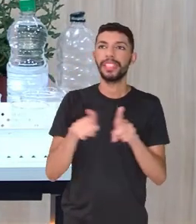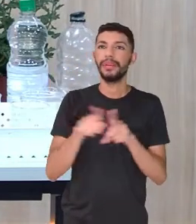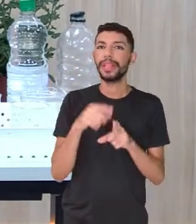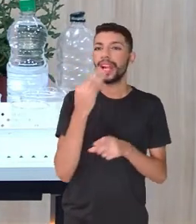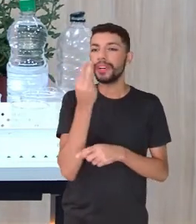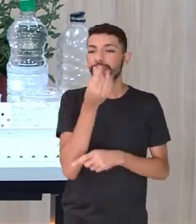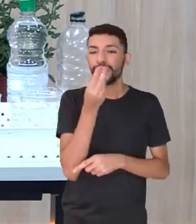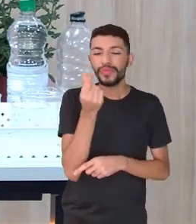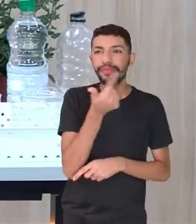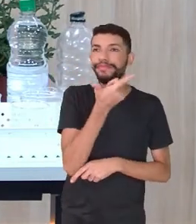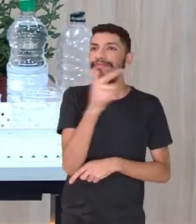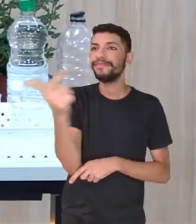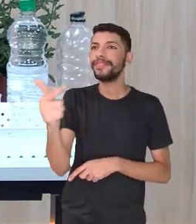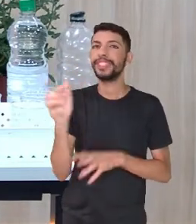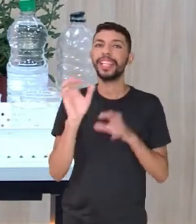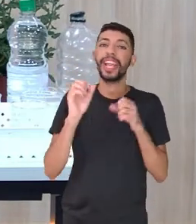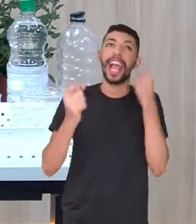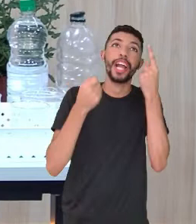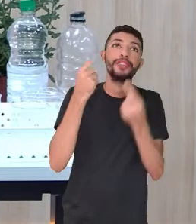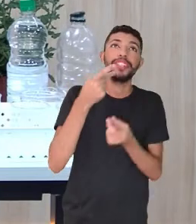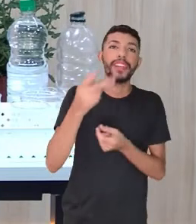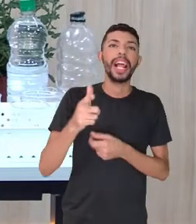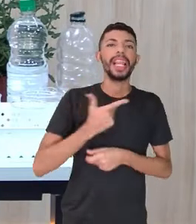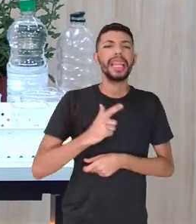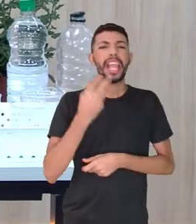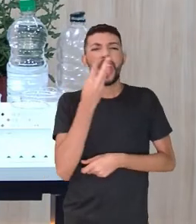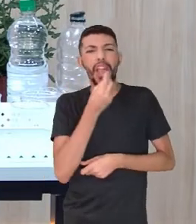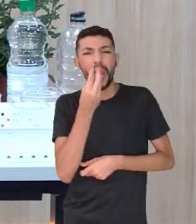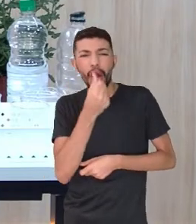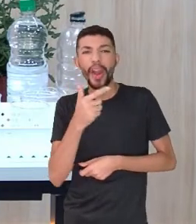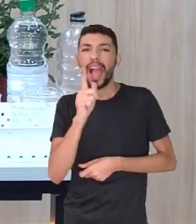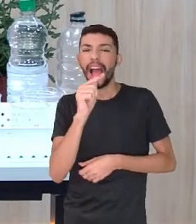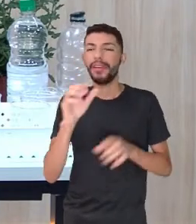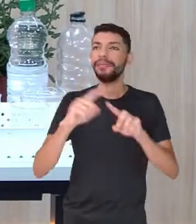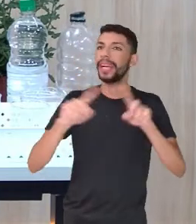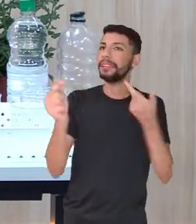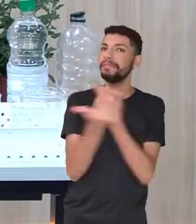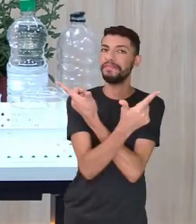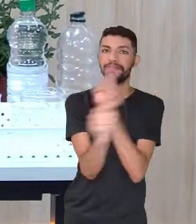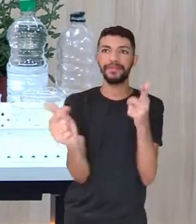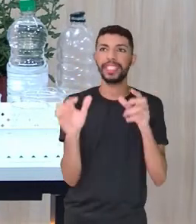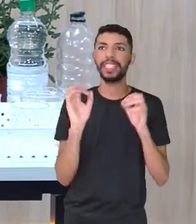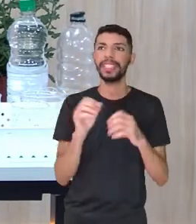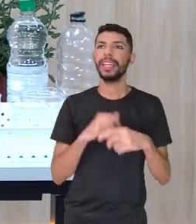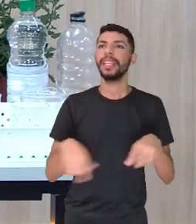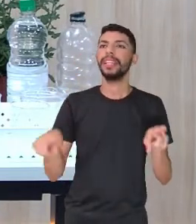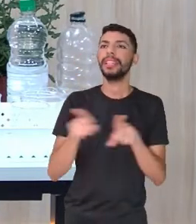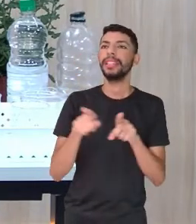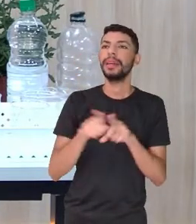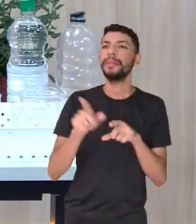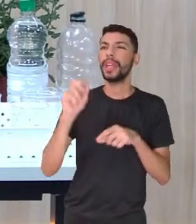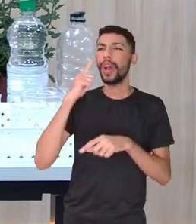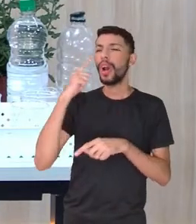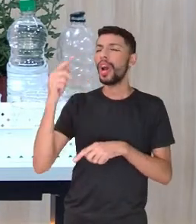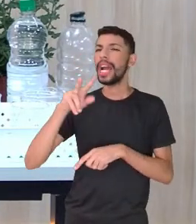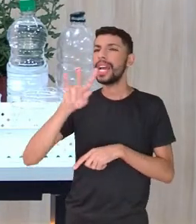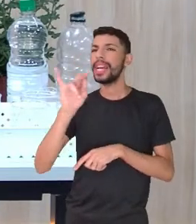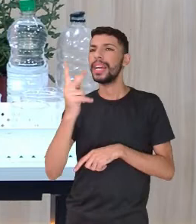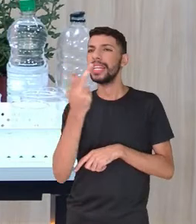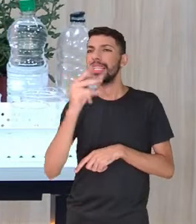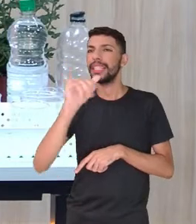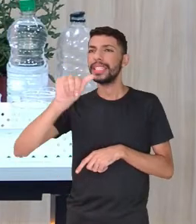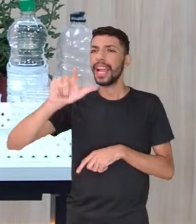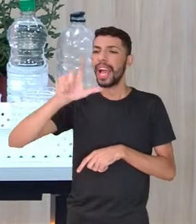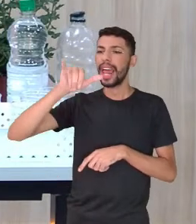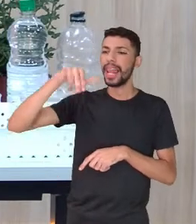não tem gosto, a gente diz que tem gosto de água, né? Insossa também. A questão aí de hialina e cristalina é questão que